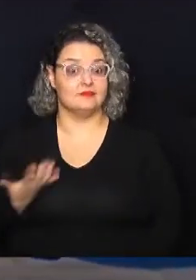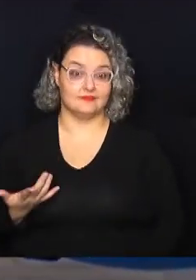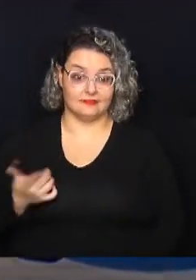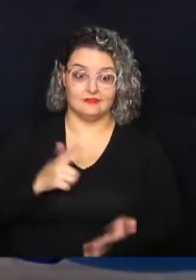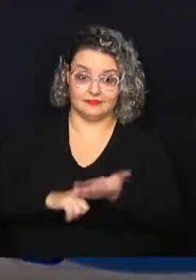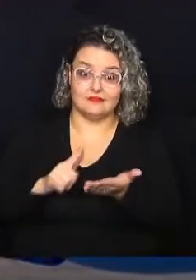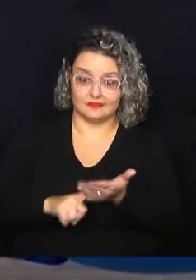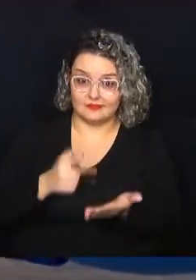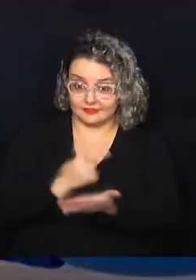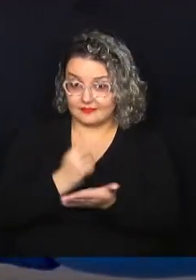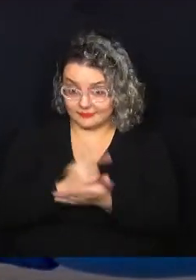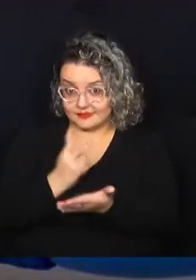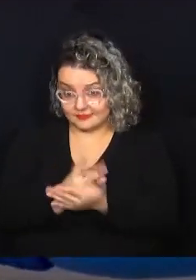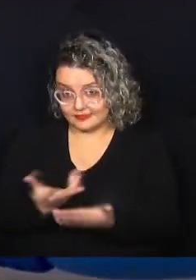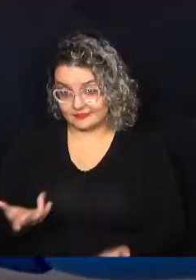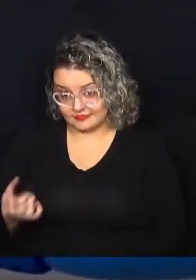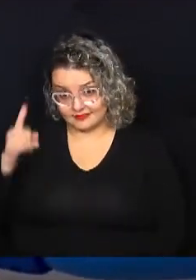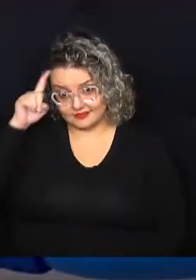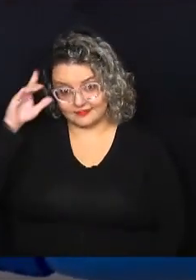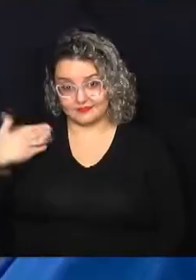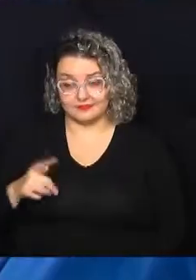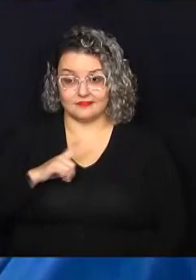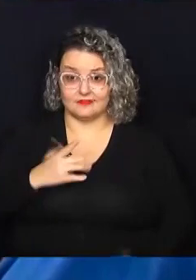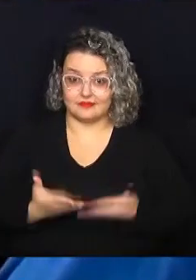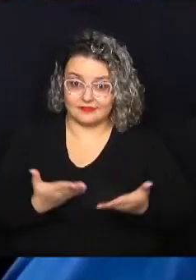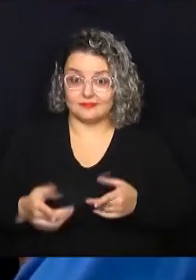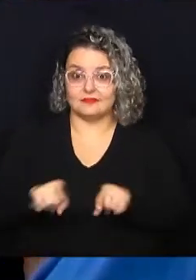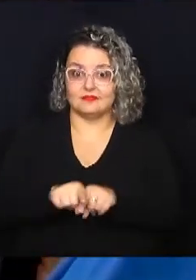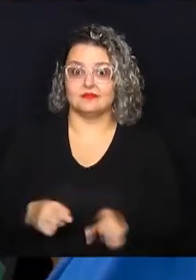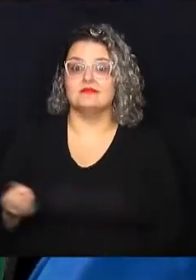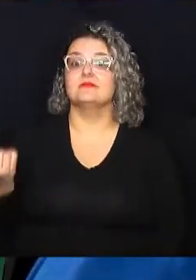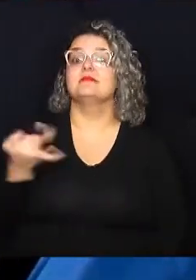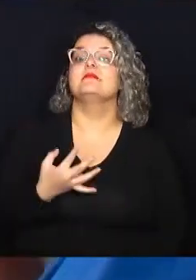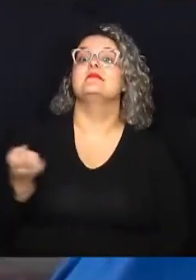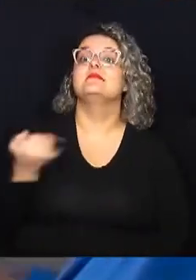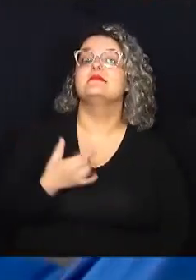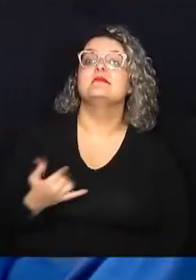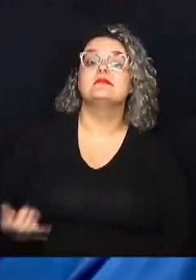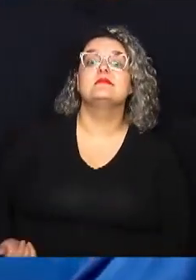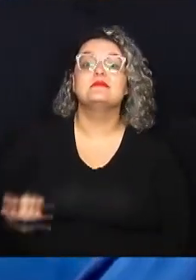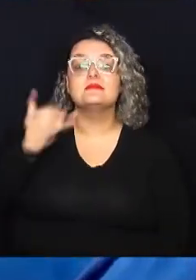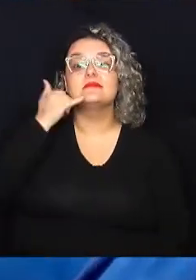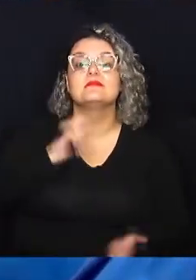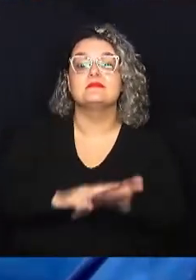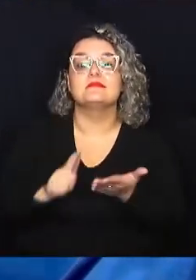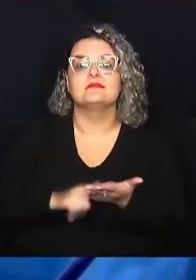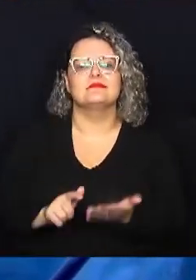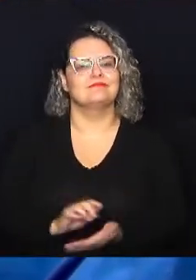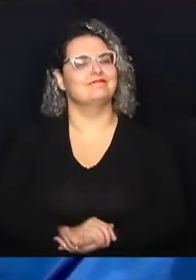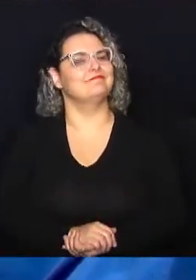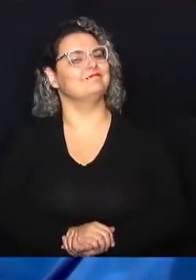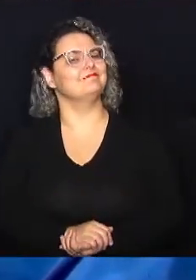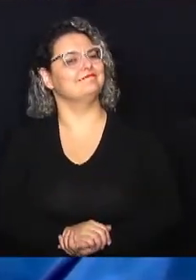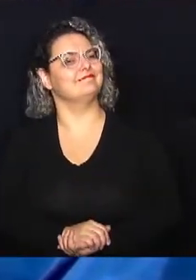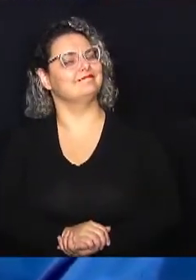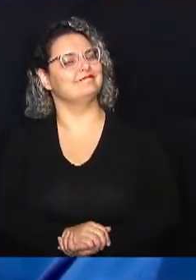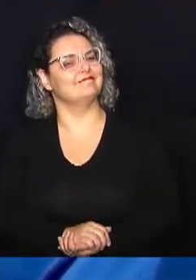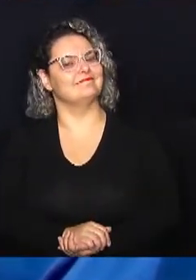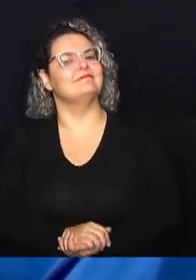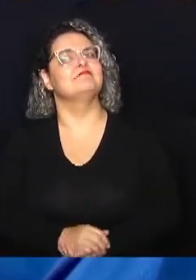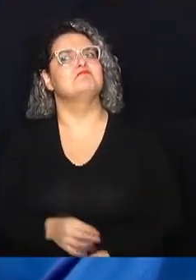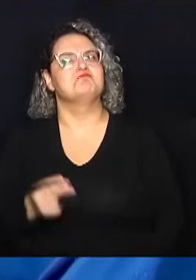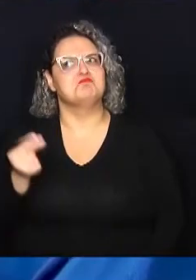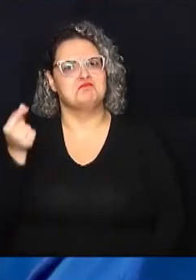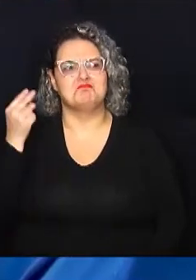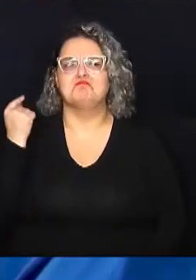tá limpando todos os dias também tem um cuidado também quanto tempo de quanto em quanto tempo vocês nesse seu celular faz um bom tempo